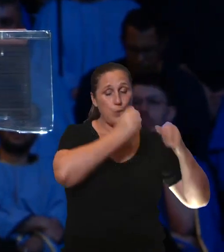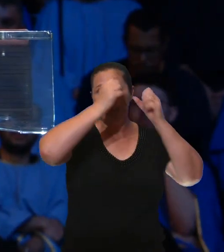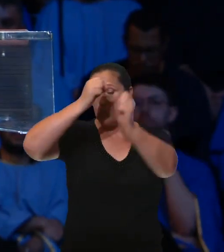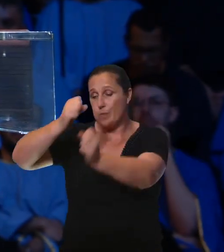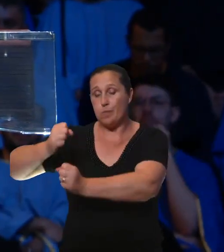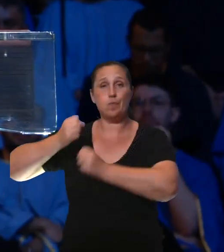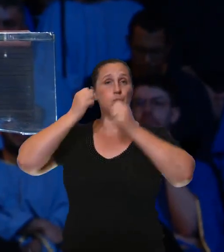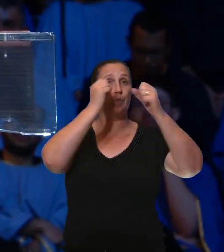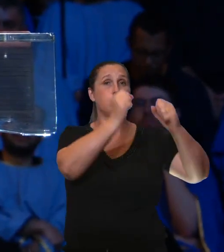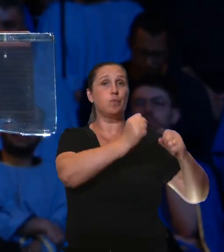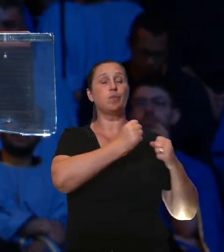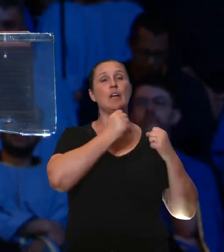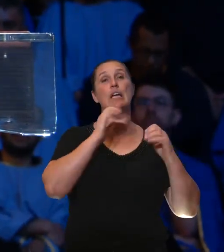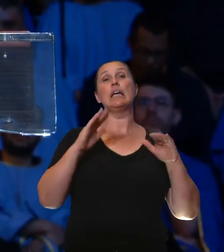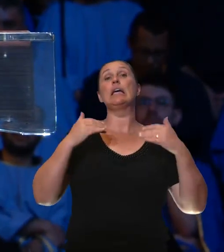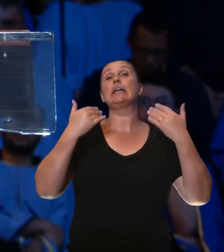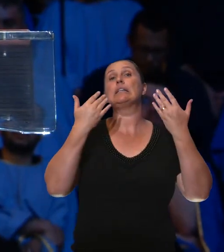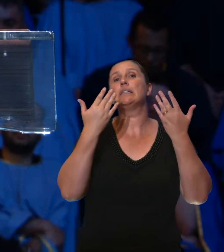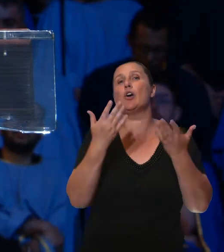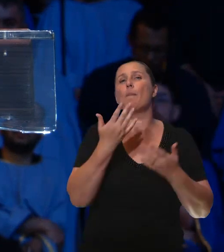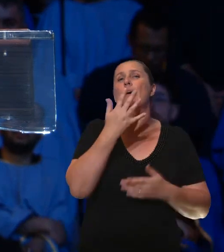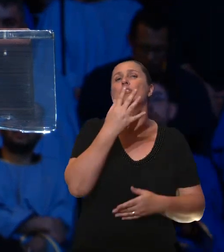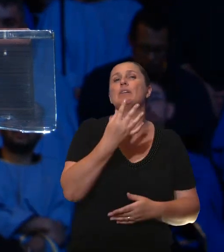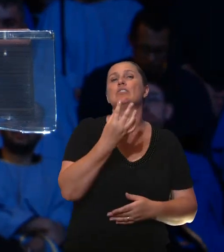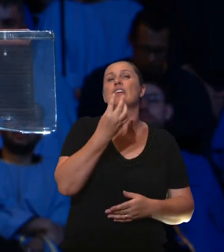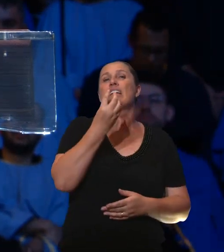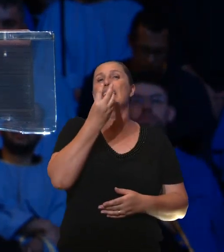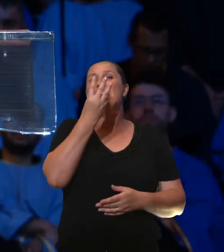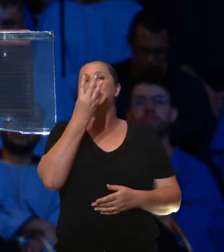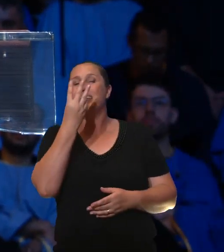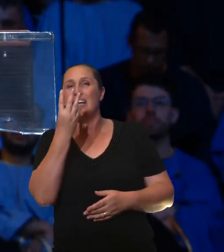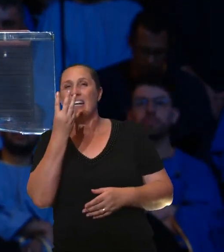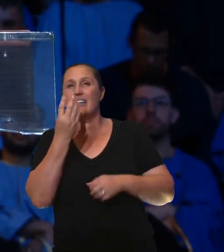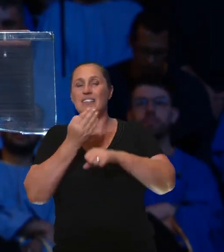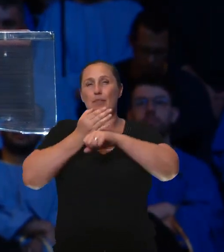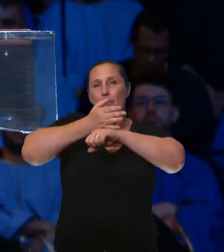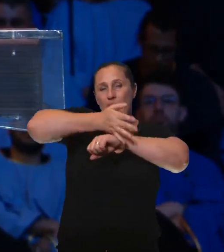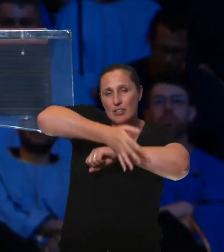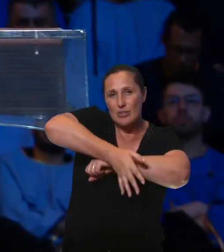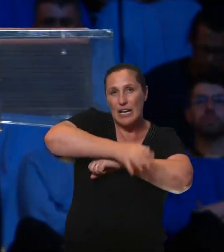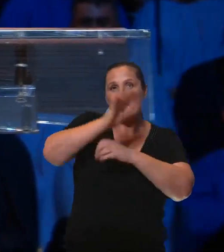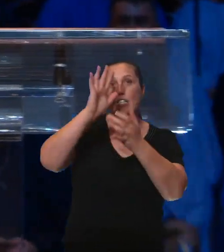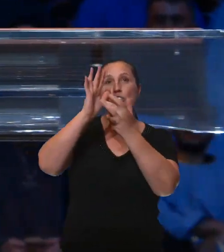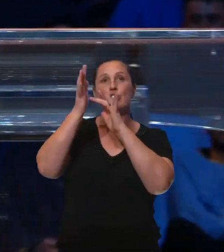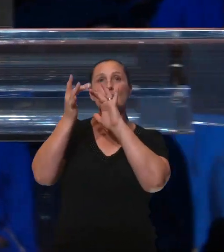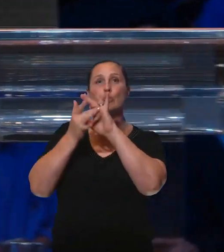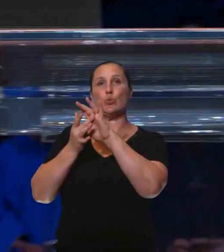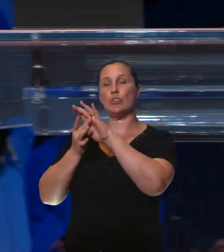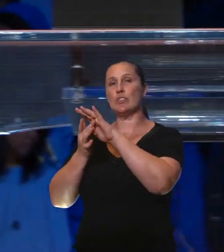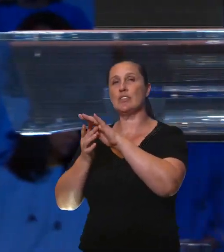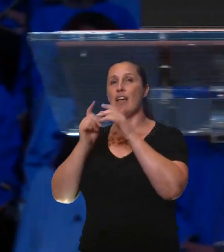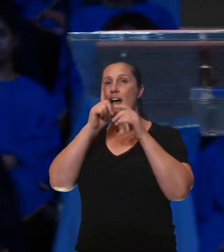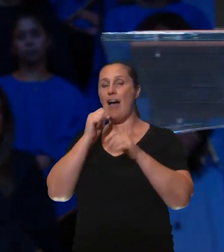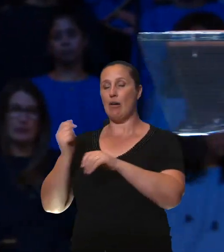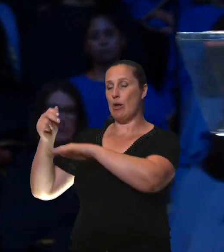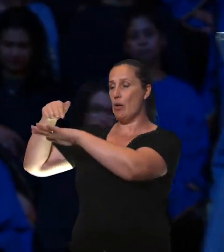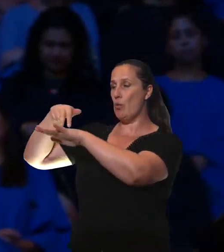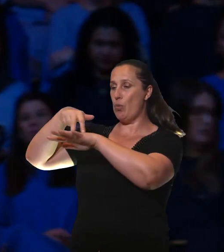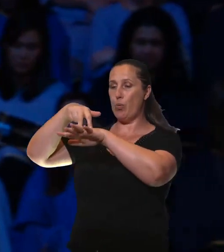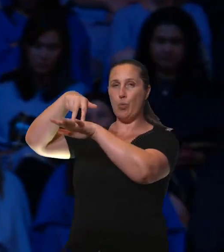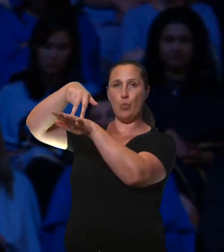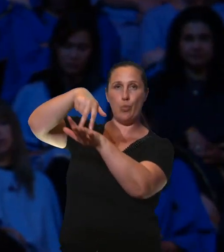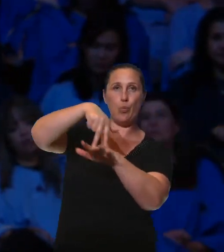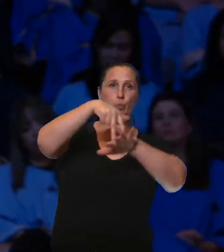na 4ª vigília da noite, entre 3 da manhã e 6 da manhã, Jesus veio andando sobre as águas para encontrar